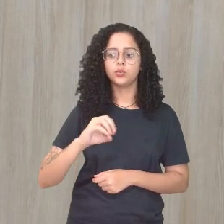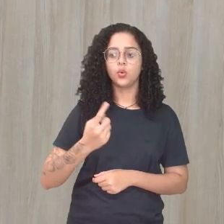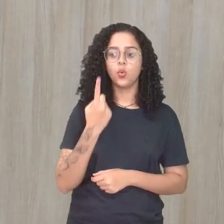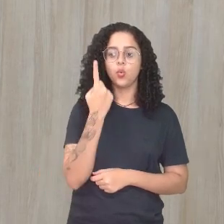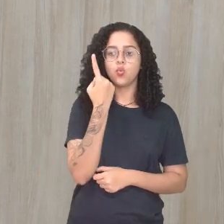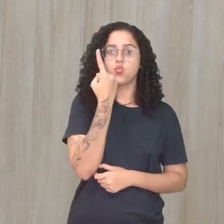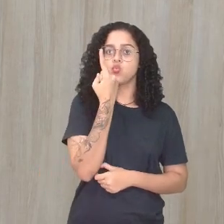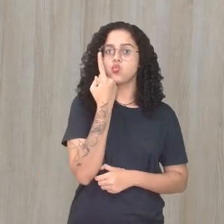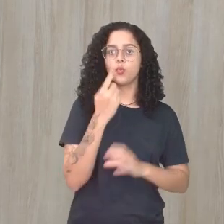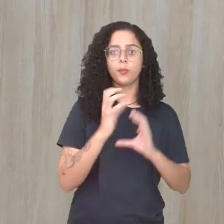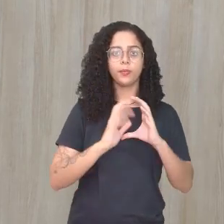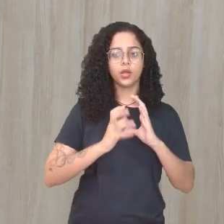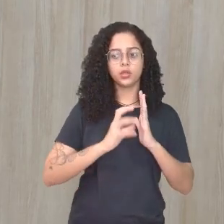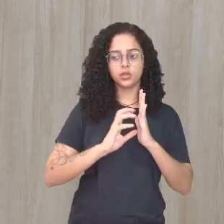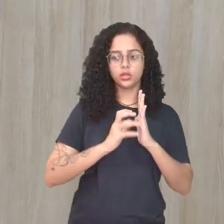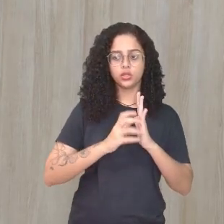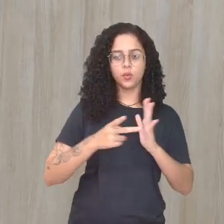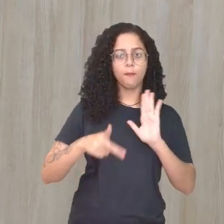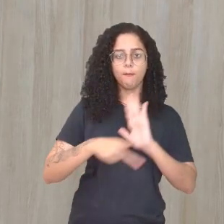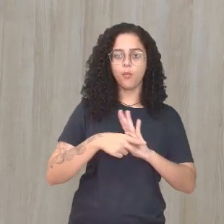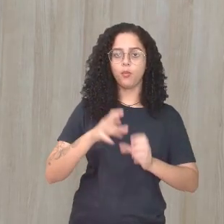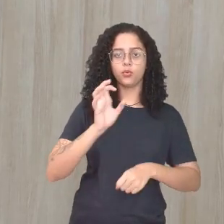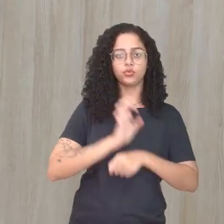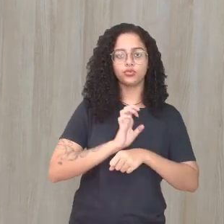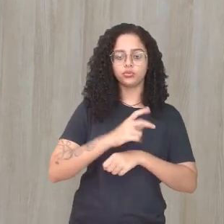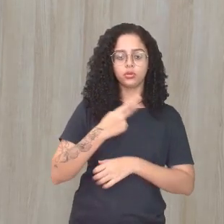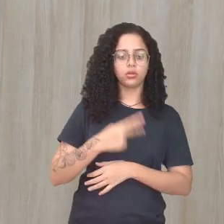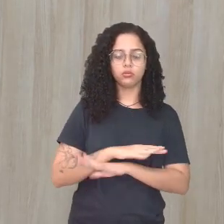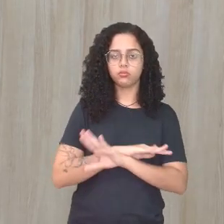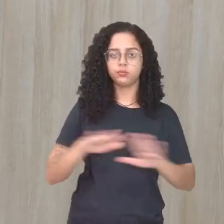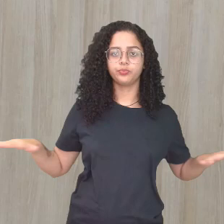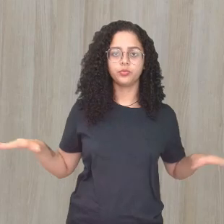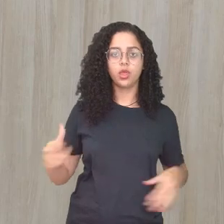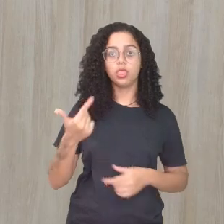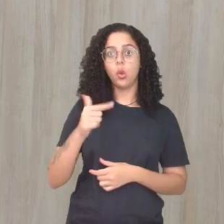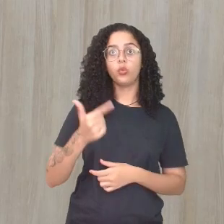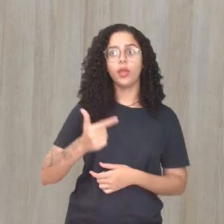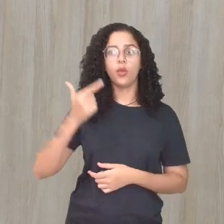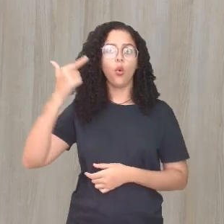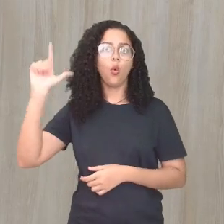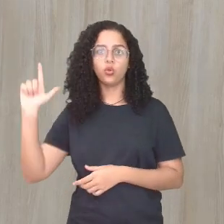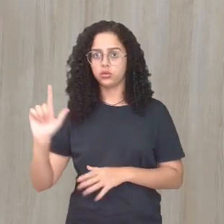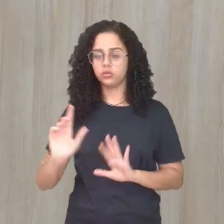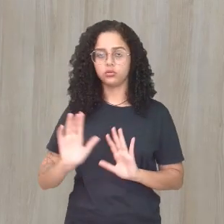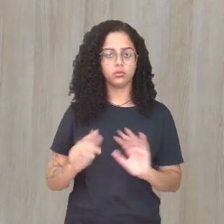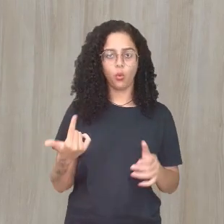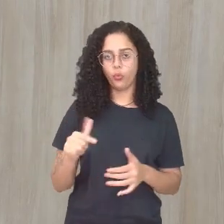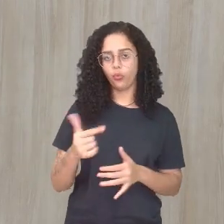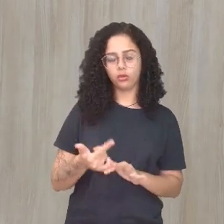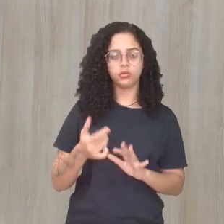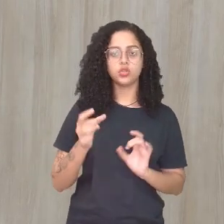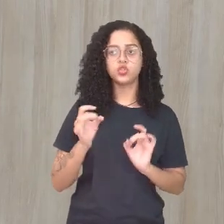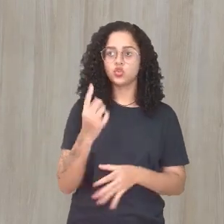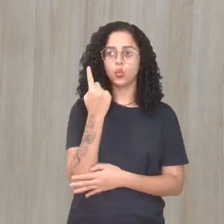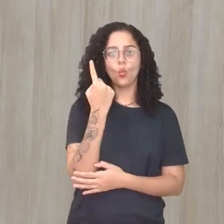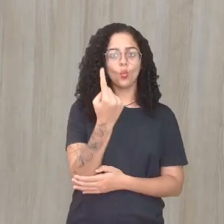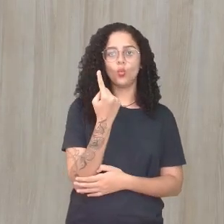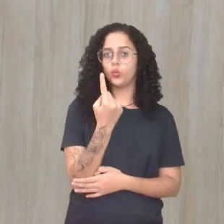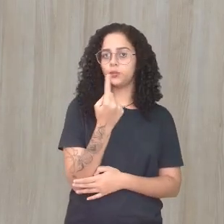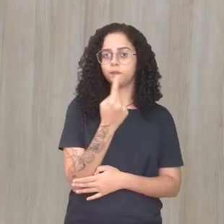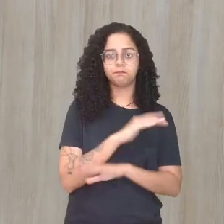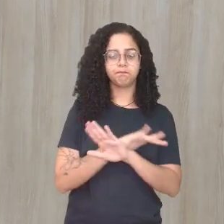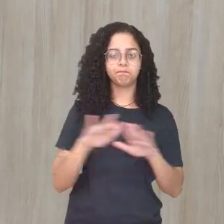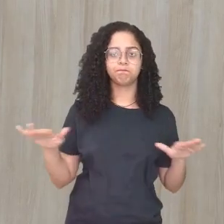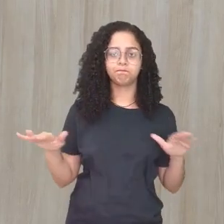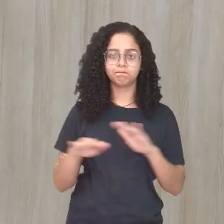do Estado. Não há ideia aí, ó, não há vazão para que a gente tenha partidos